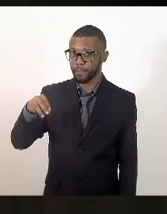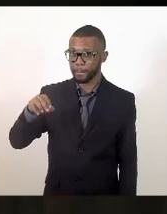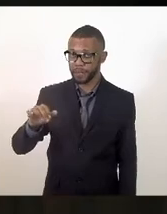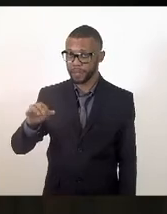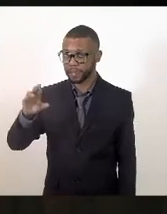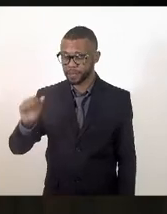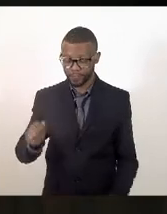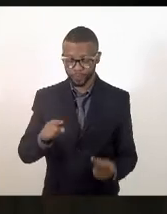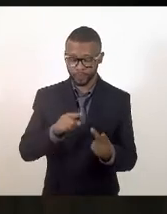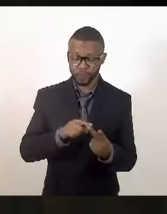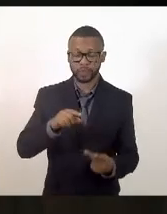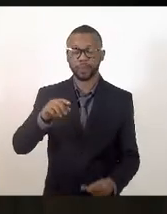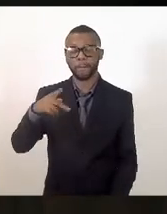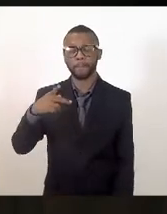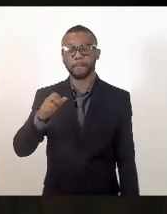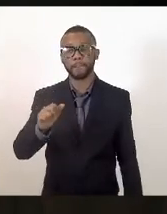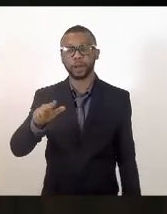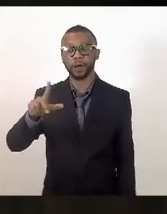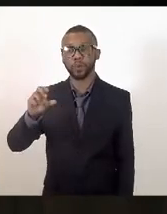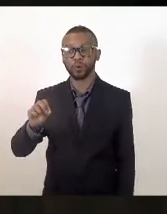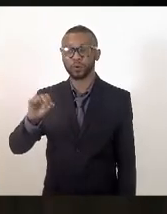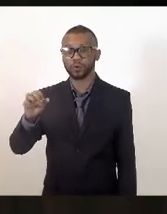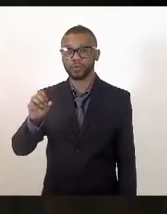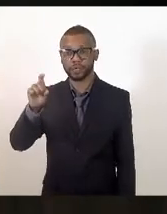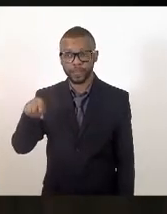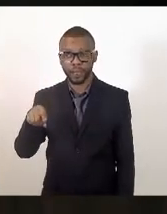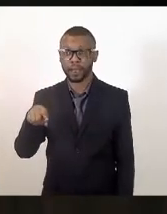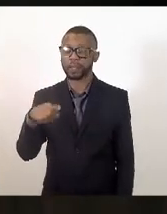José. Todos de pé, por favor, um minuto.